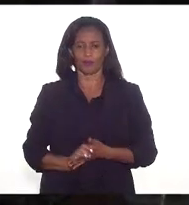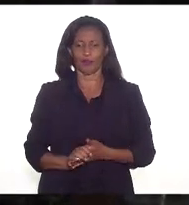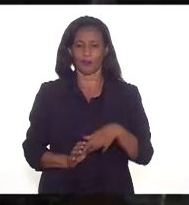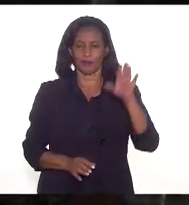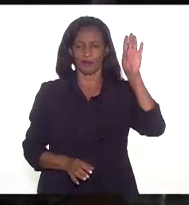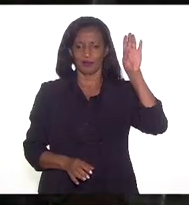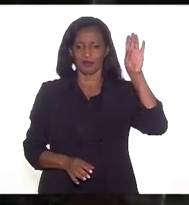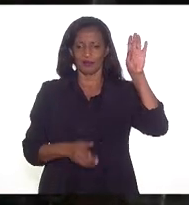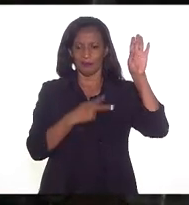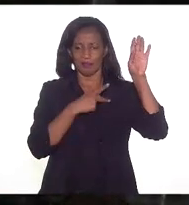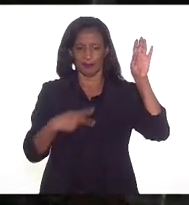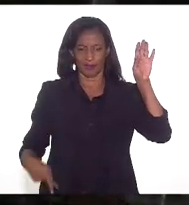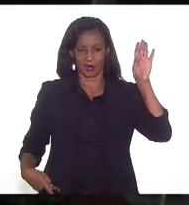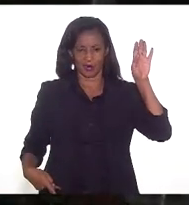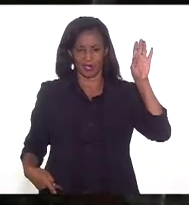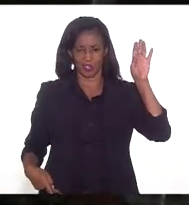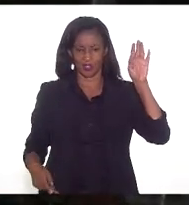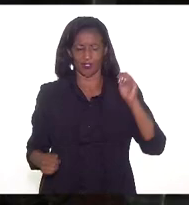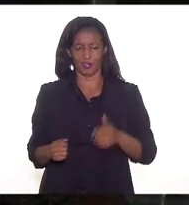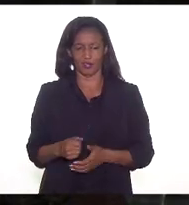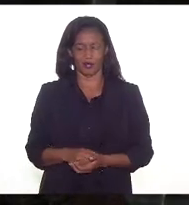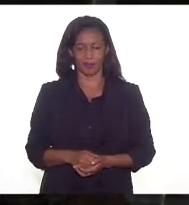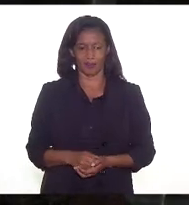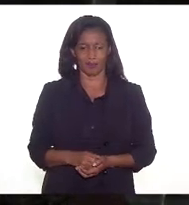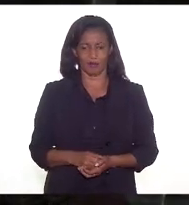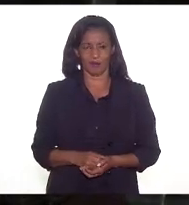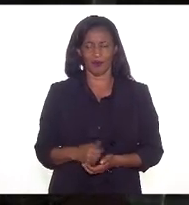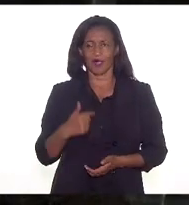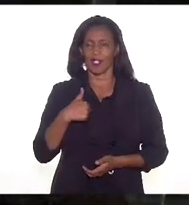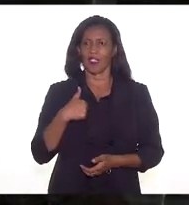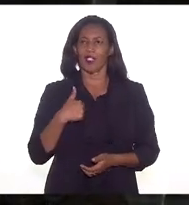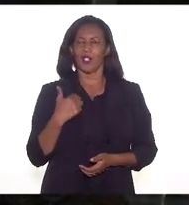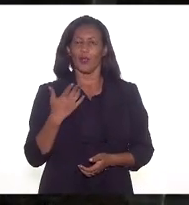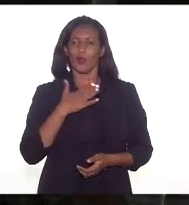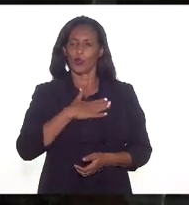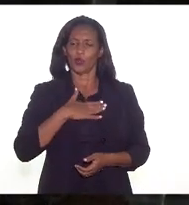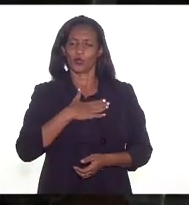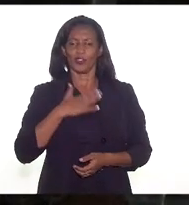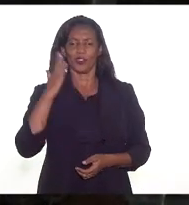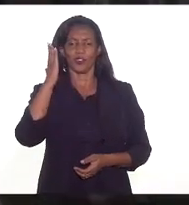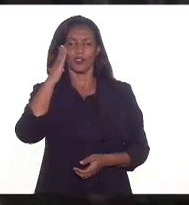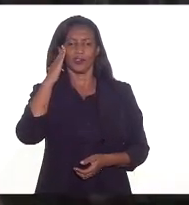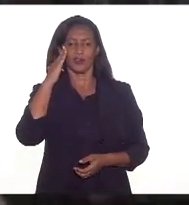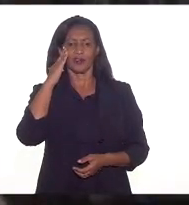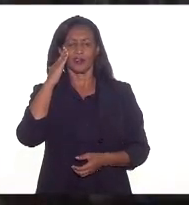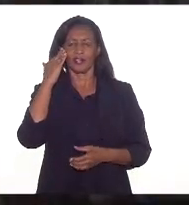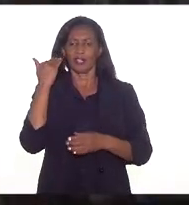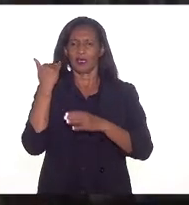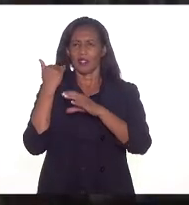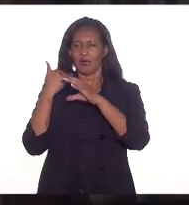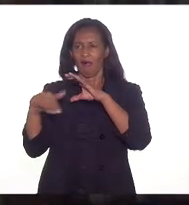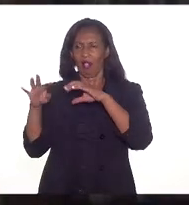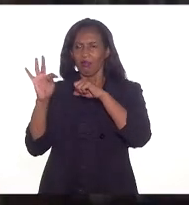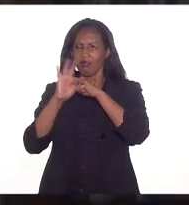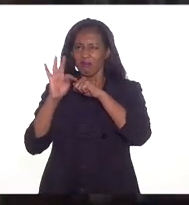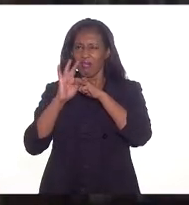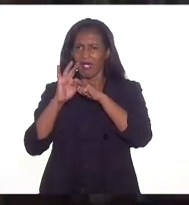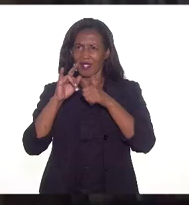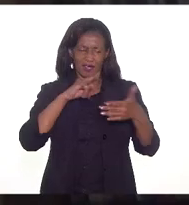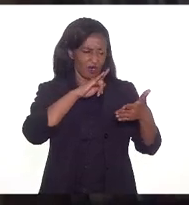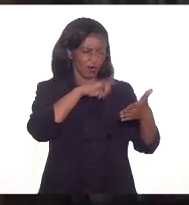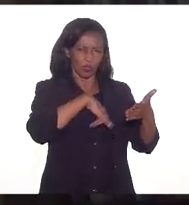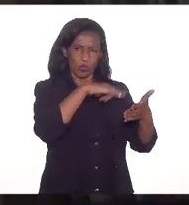presidente. Ô, deputado. Eu gostaria de saber se pode ser enviada essa nota técnica aí da Defensoria para